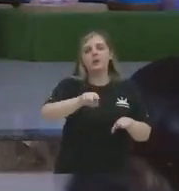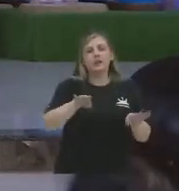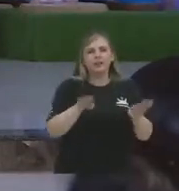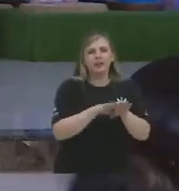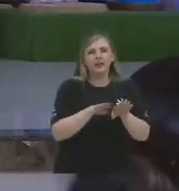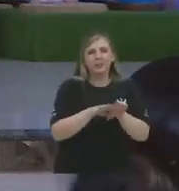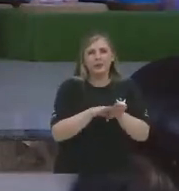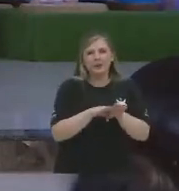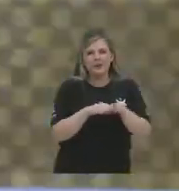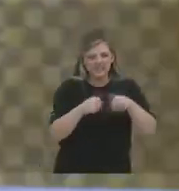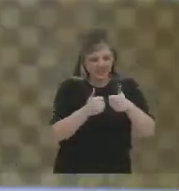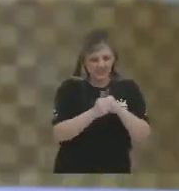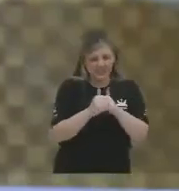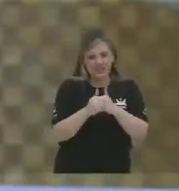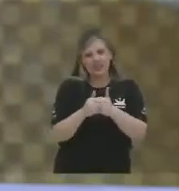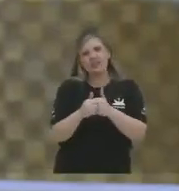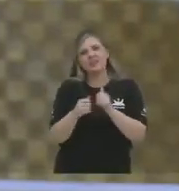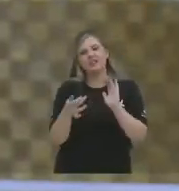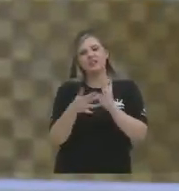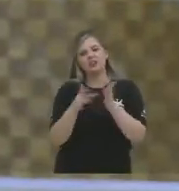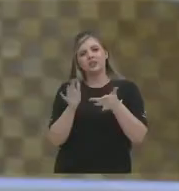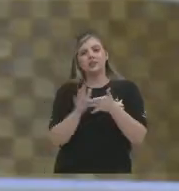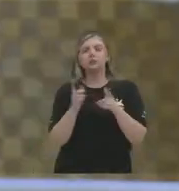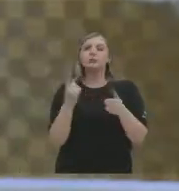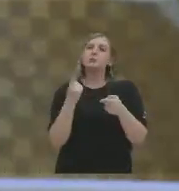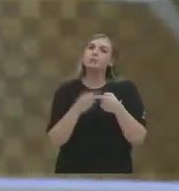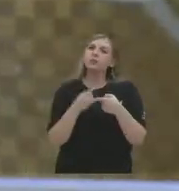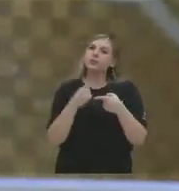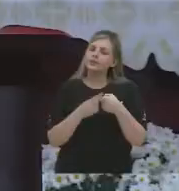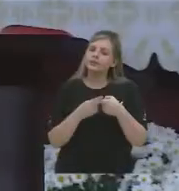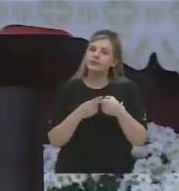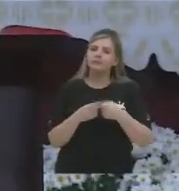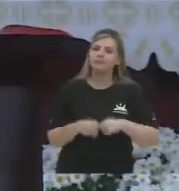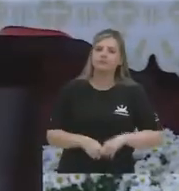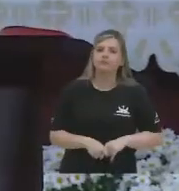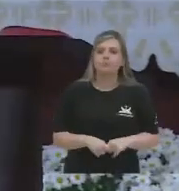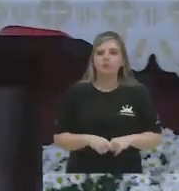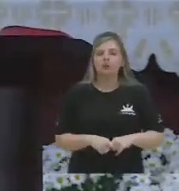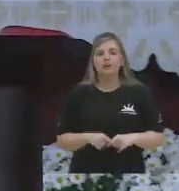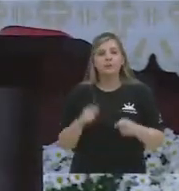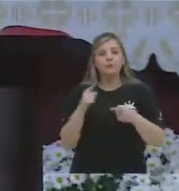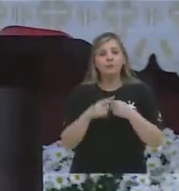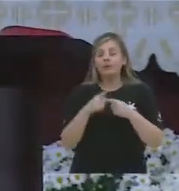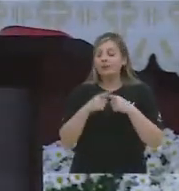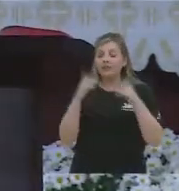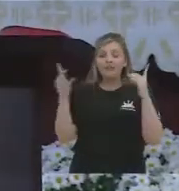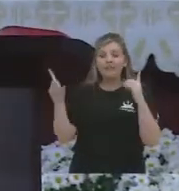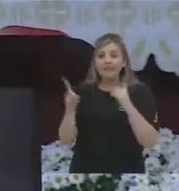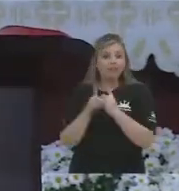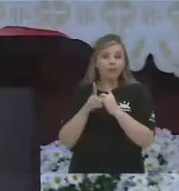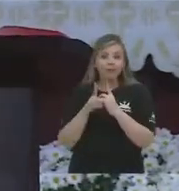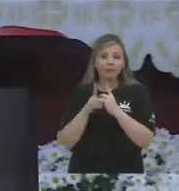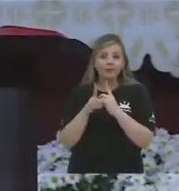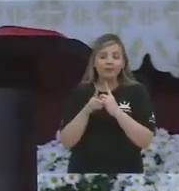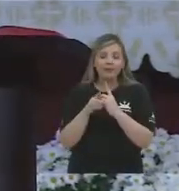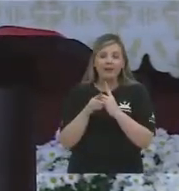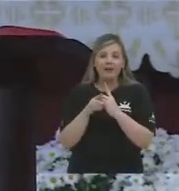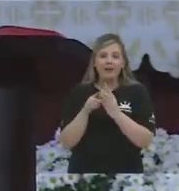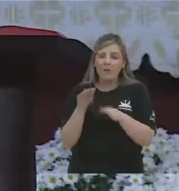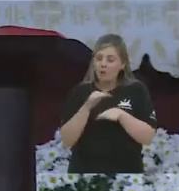ser seguidores de Jesus. Por quê? Porque há encontro, porque há